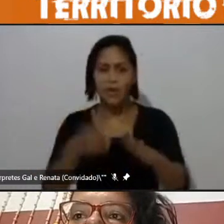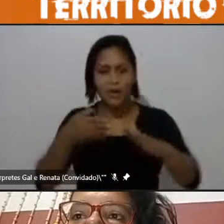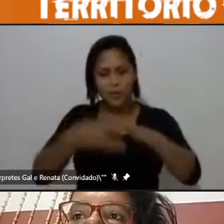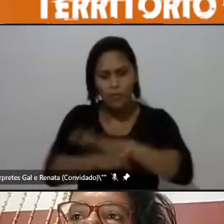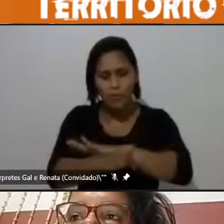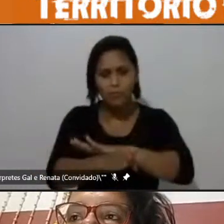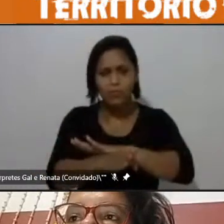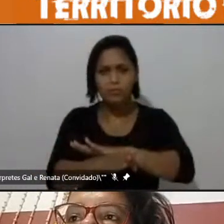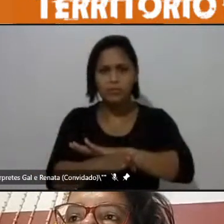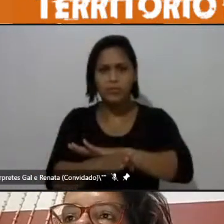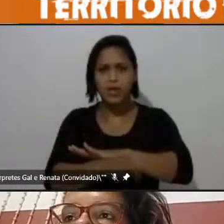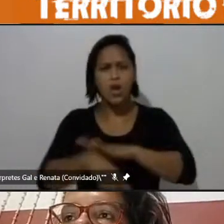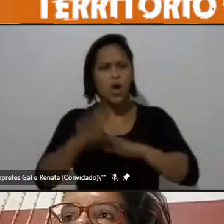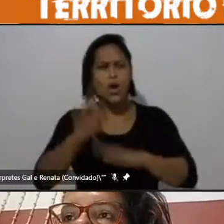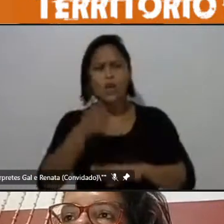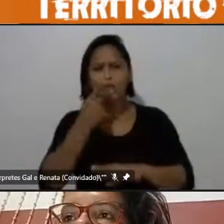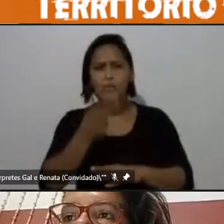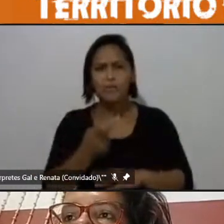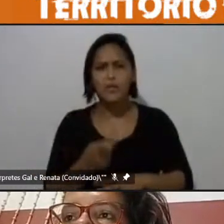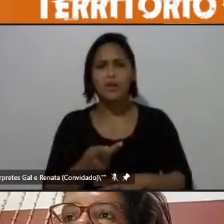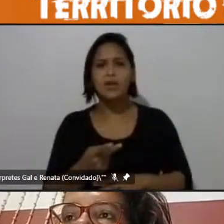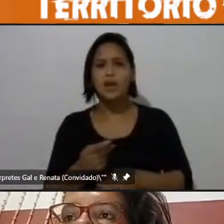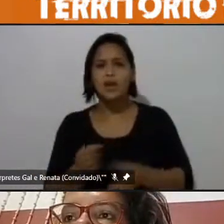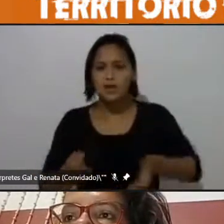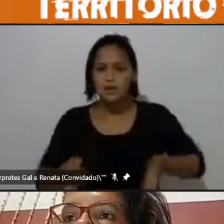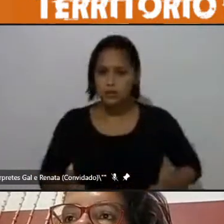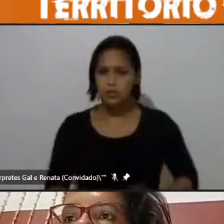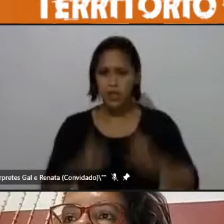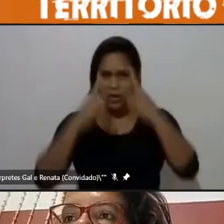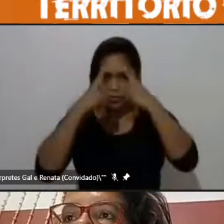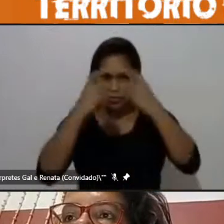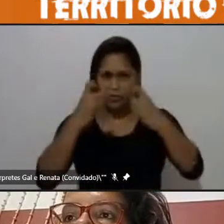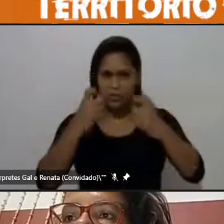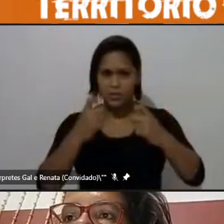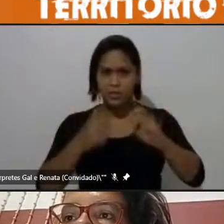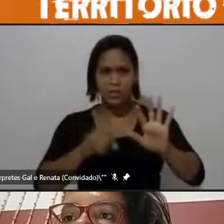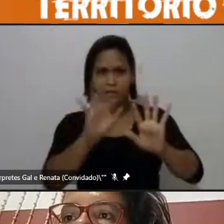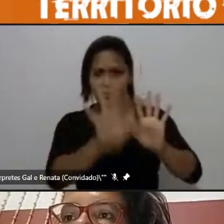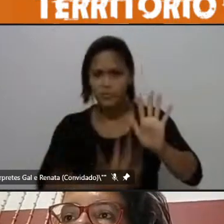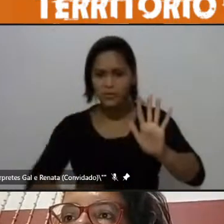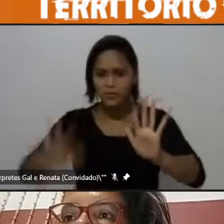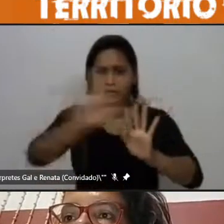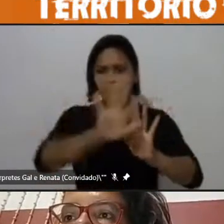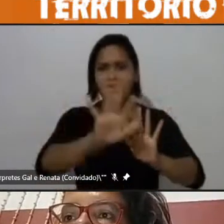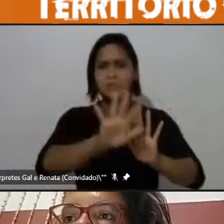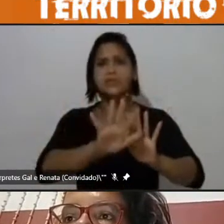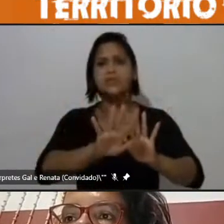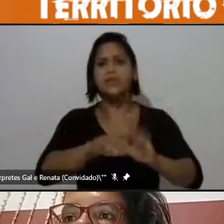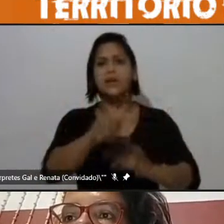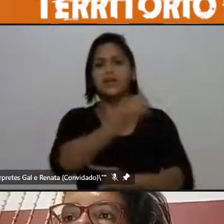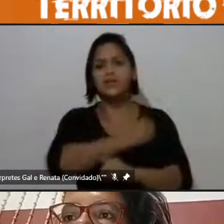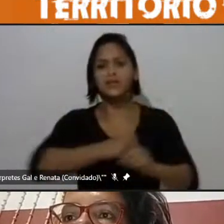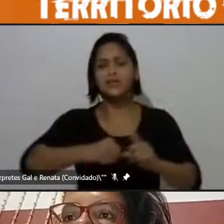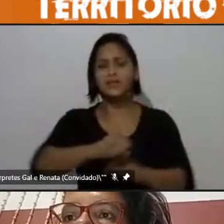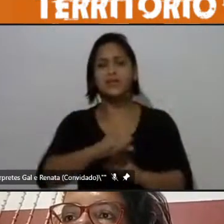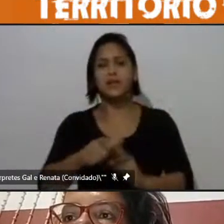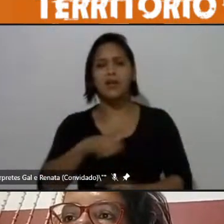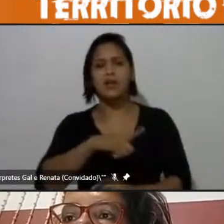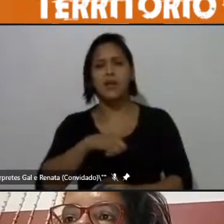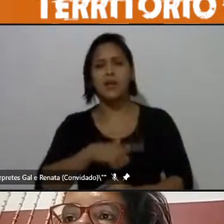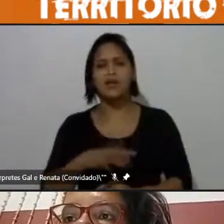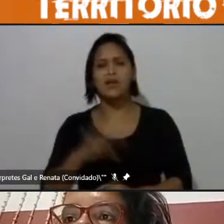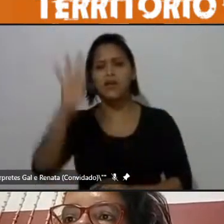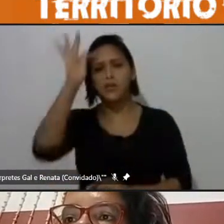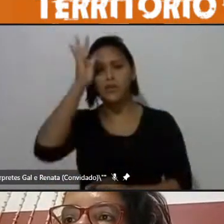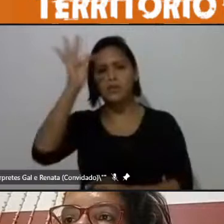dentro de ninguém. Quando a gente vai falar da naturalização da violência, ela está incrustada na sociabilidade, né? Então, tem um teórico chamado